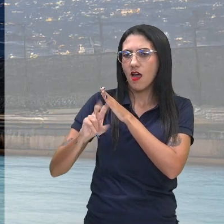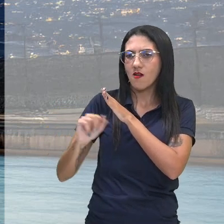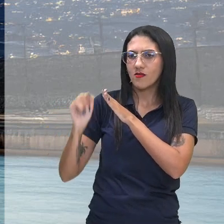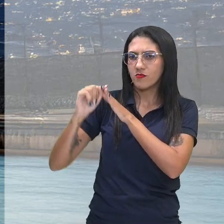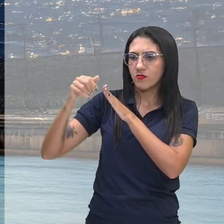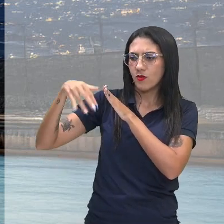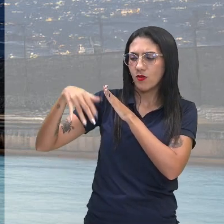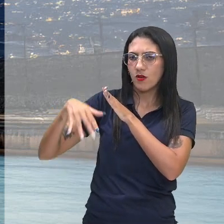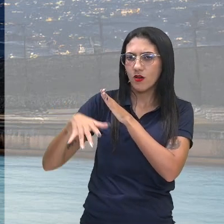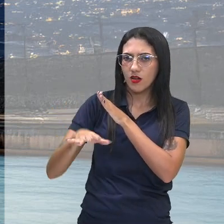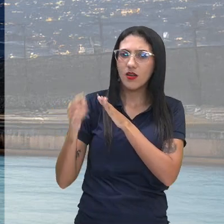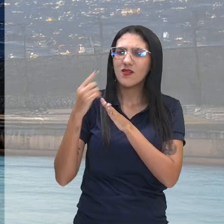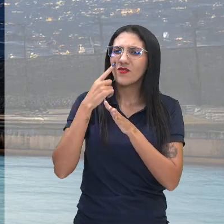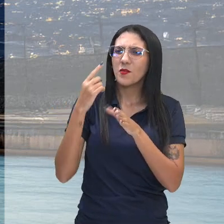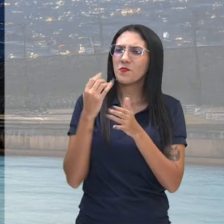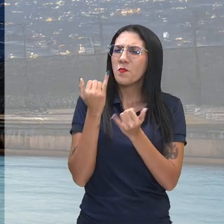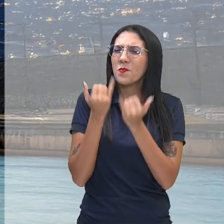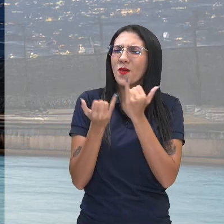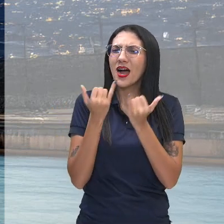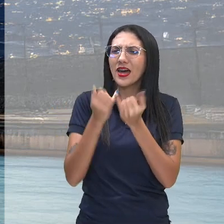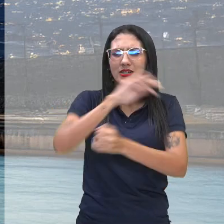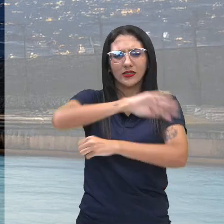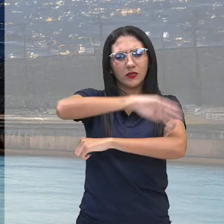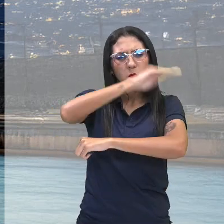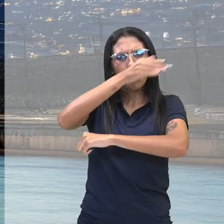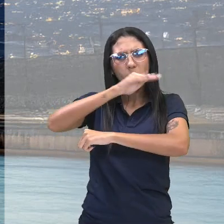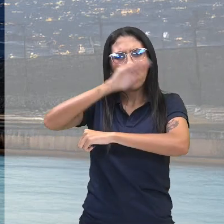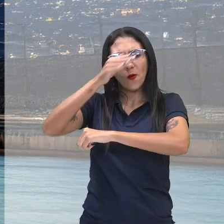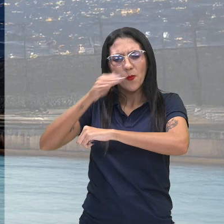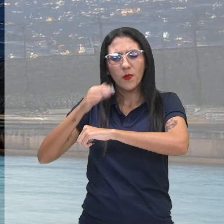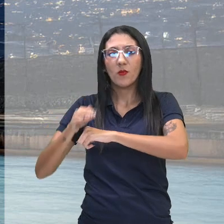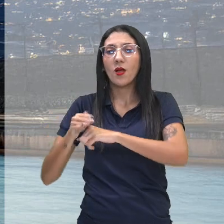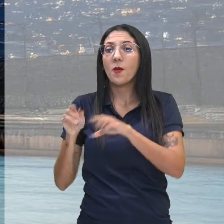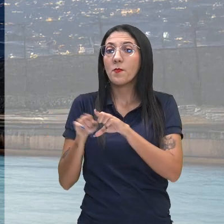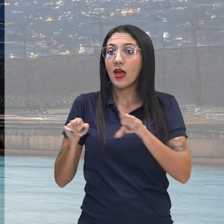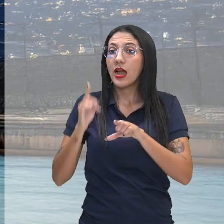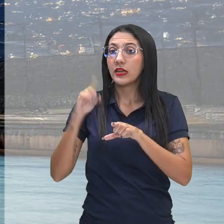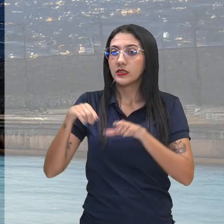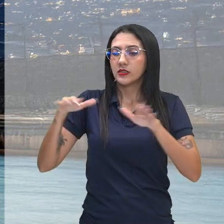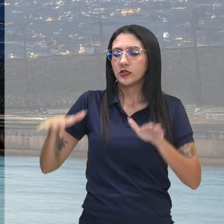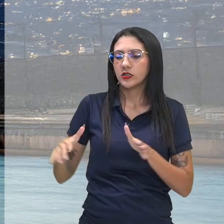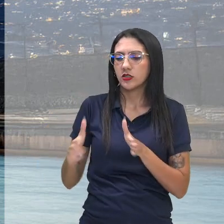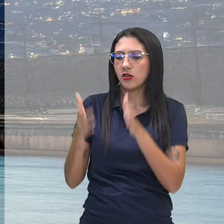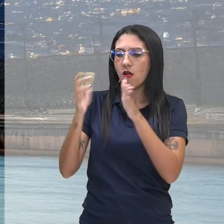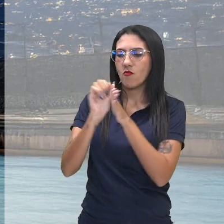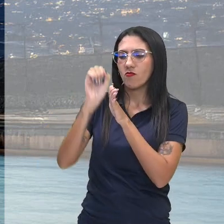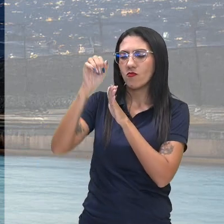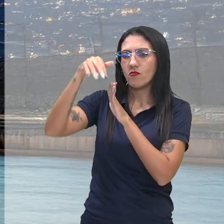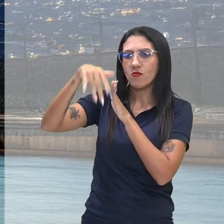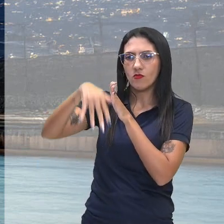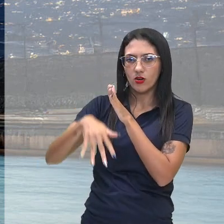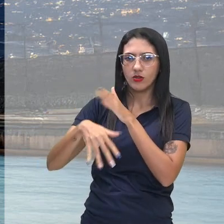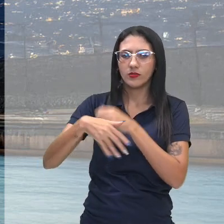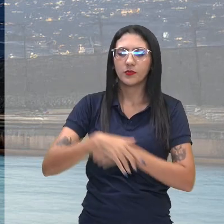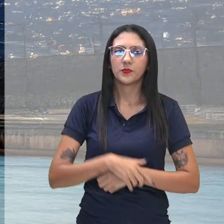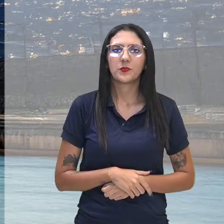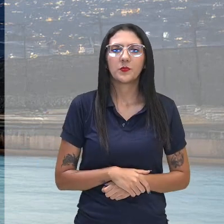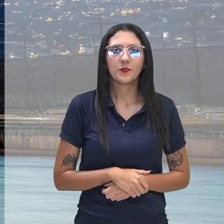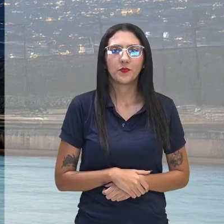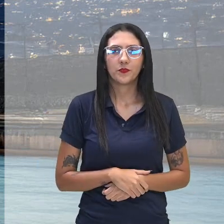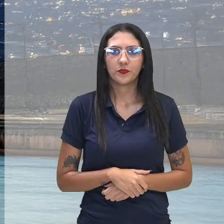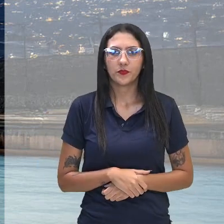de longe, parecem montanhas, né? Mas é um vulcão e ele está em atividade, como a gente pôde observar. O vulcão ele é